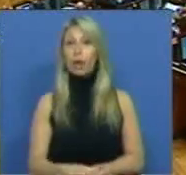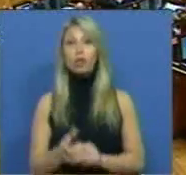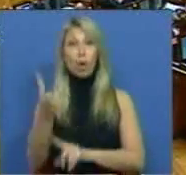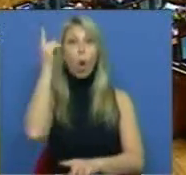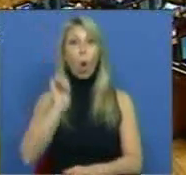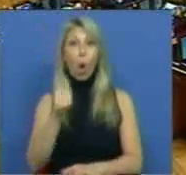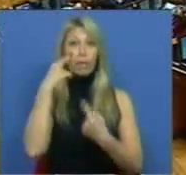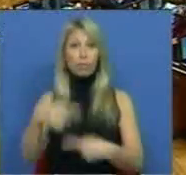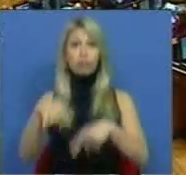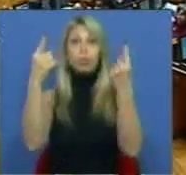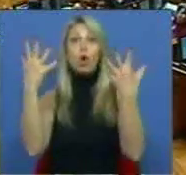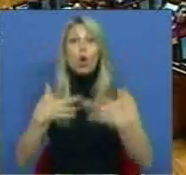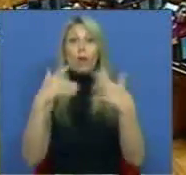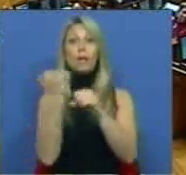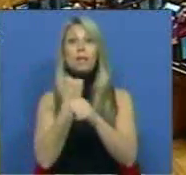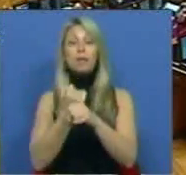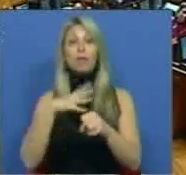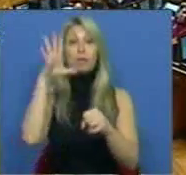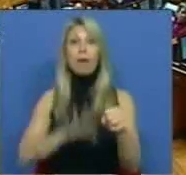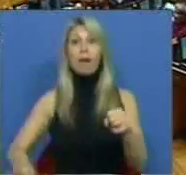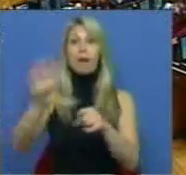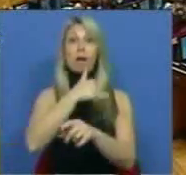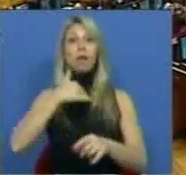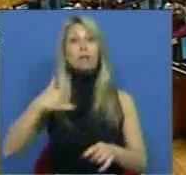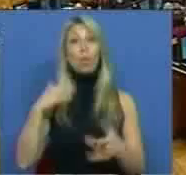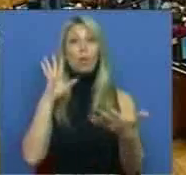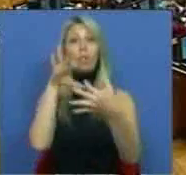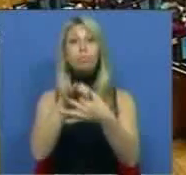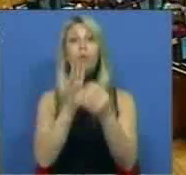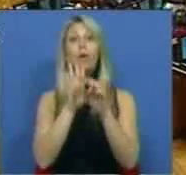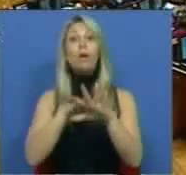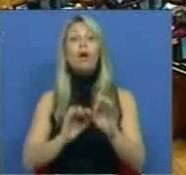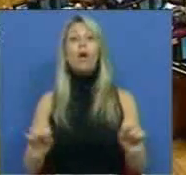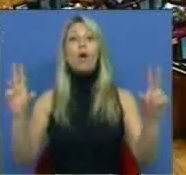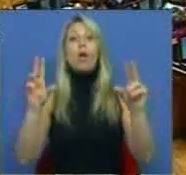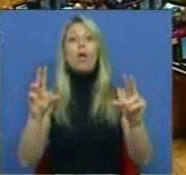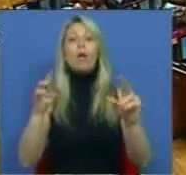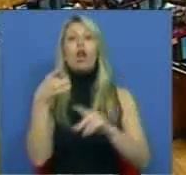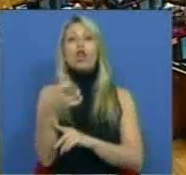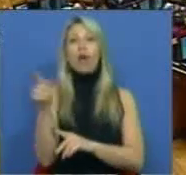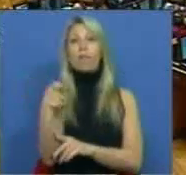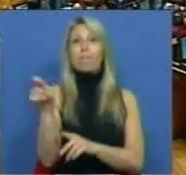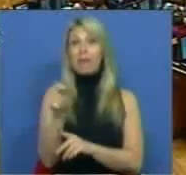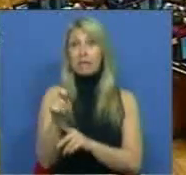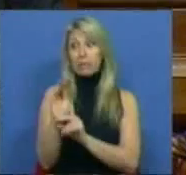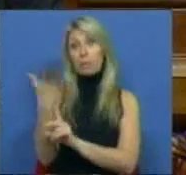Foram ontem conhecidas as contas do Serviço Nacional de Saúde relativas aos 9 primeiros meses do